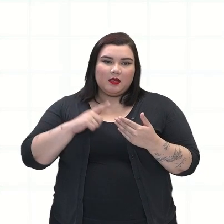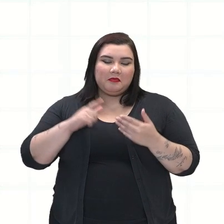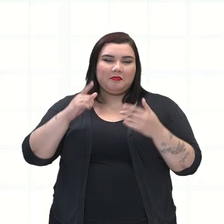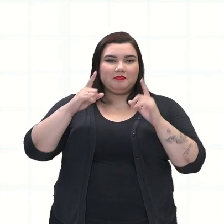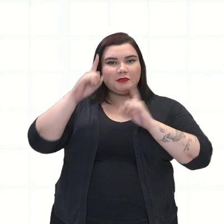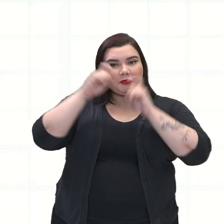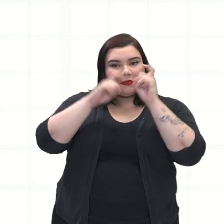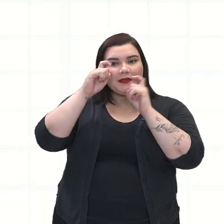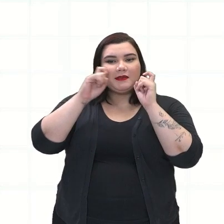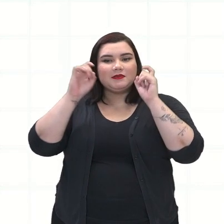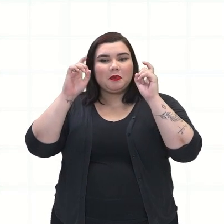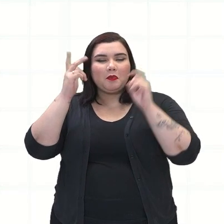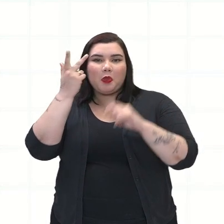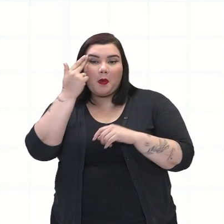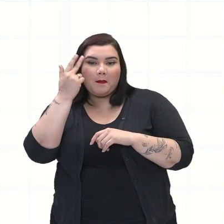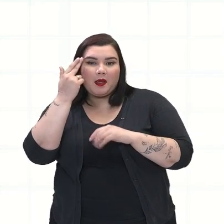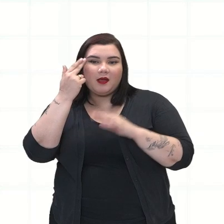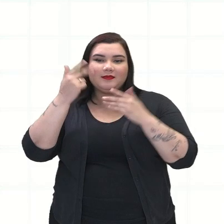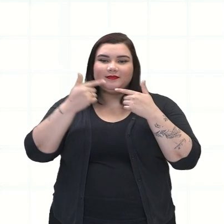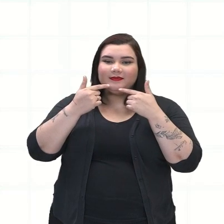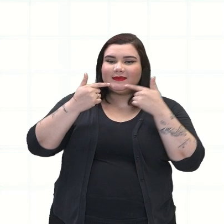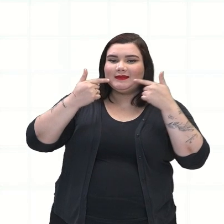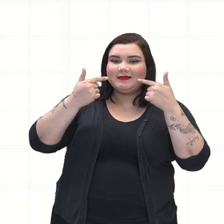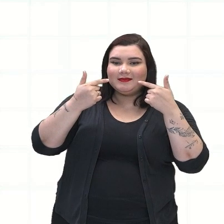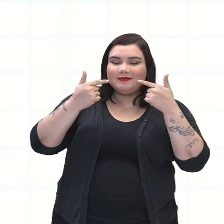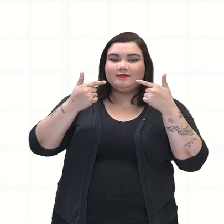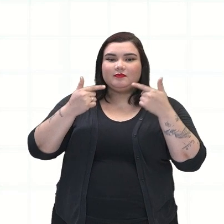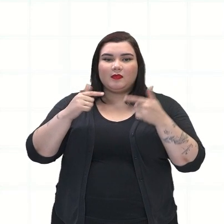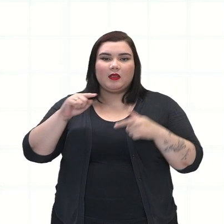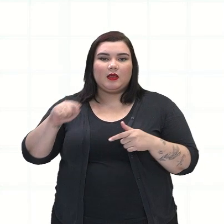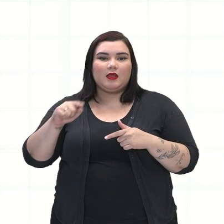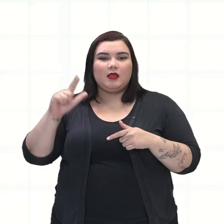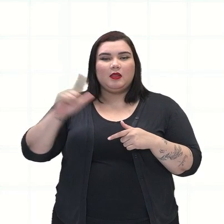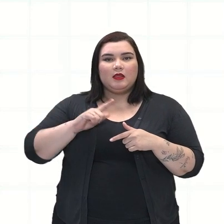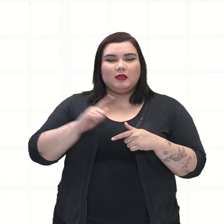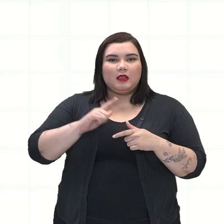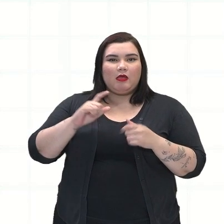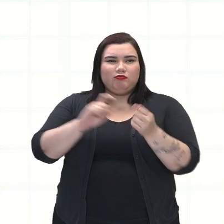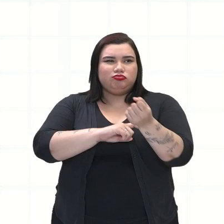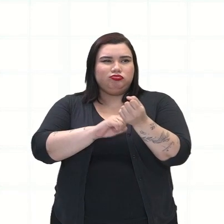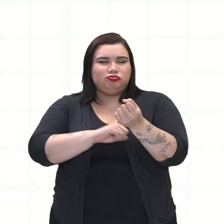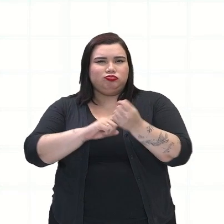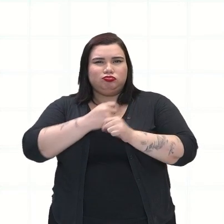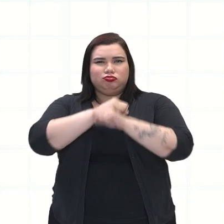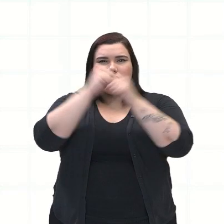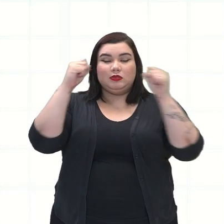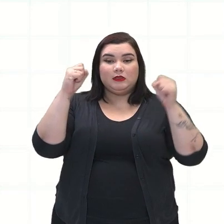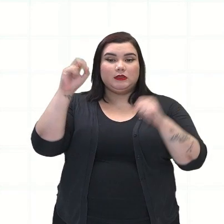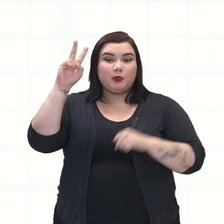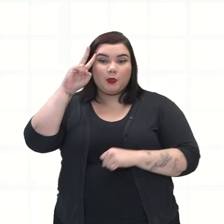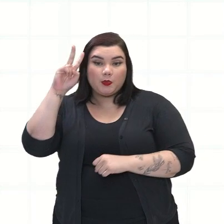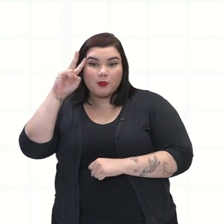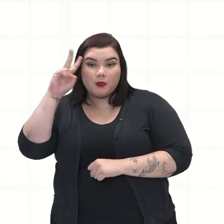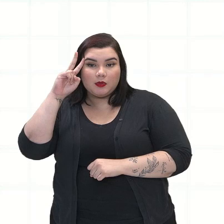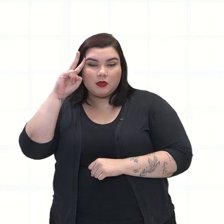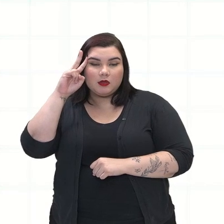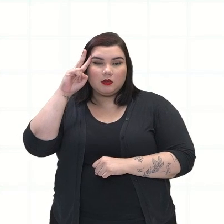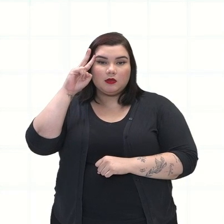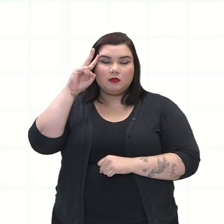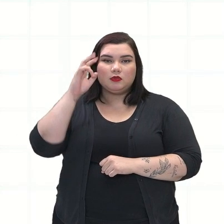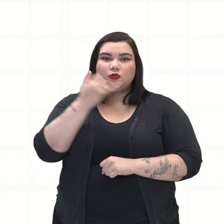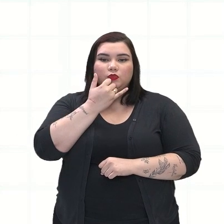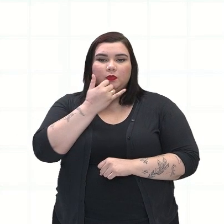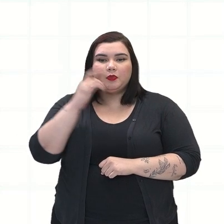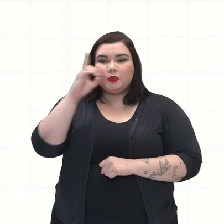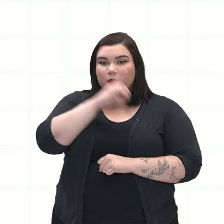feliz, aí normal. Tá dizendo que ela se estressou aí segunda, terça, domingo, segunda